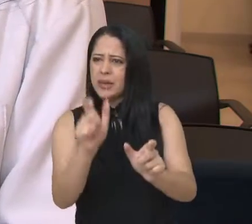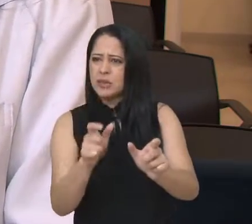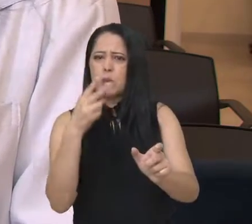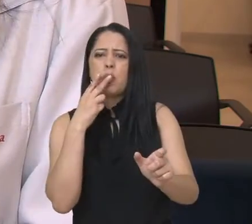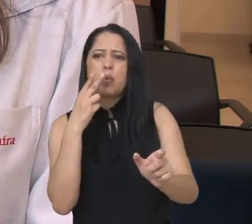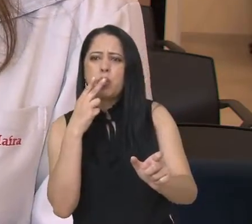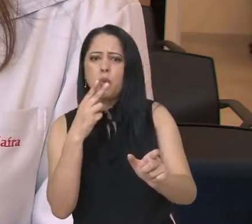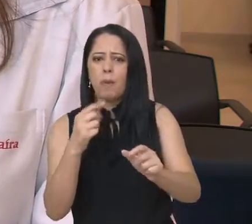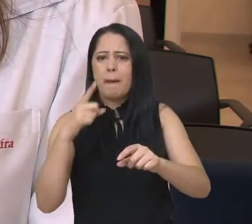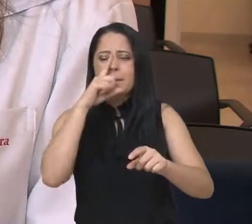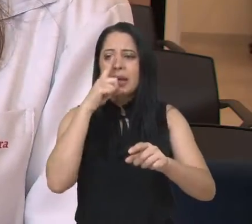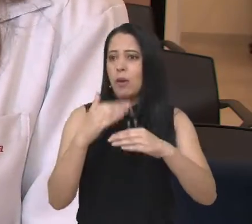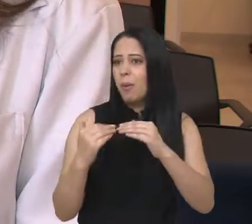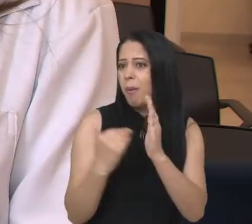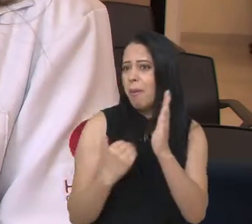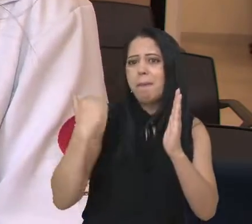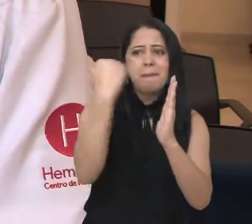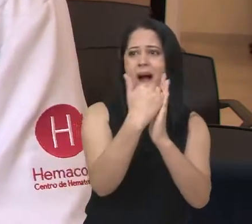da vacina, que é de